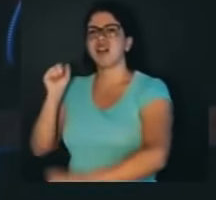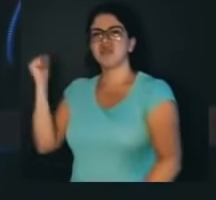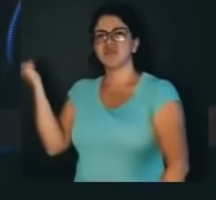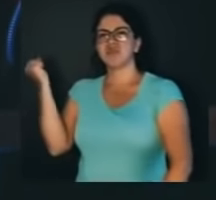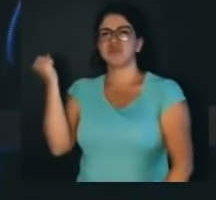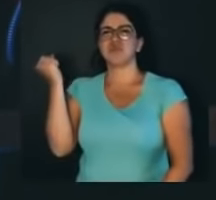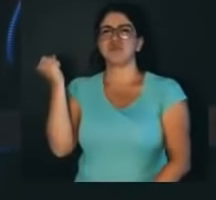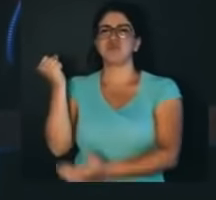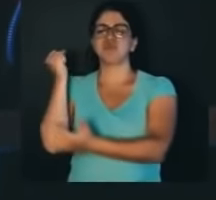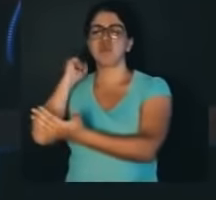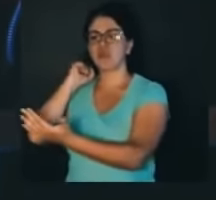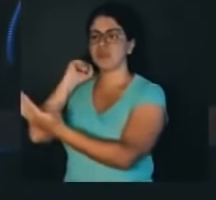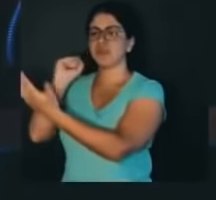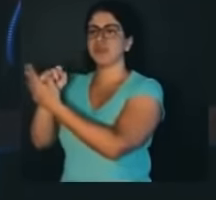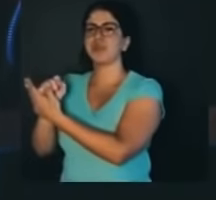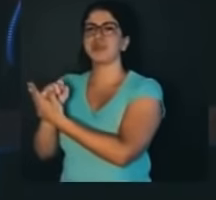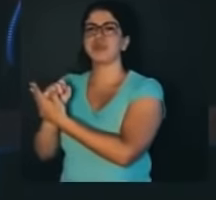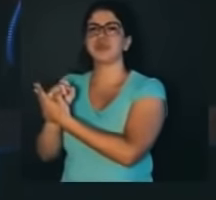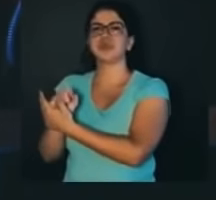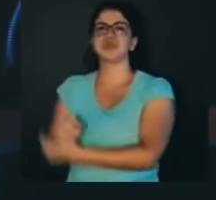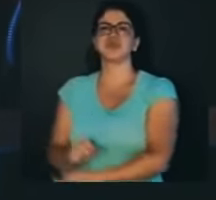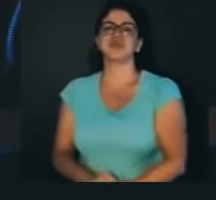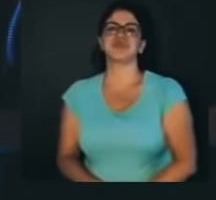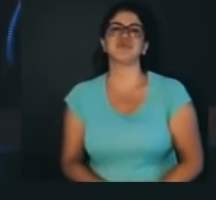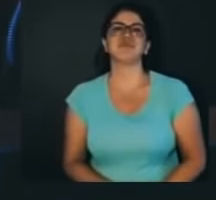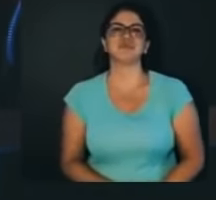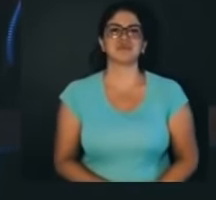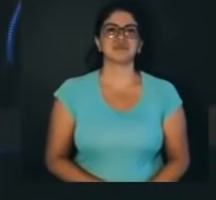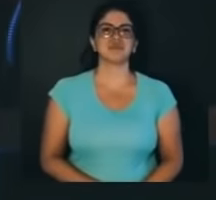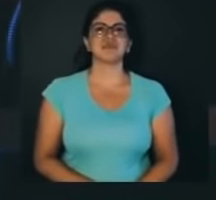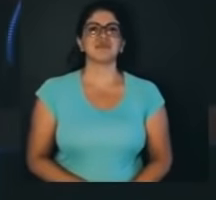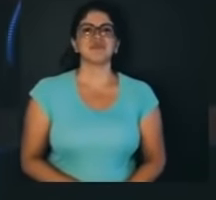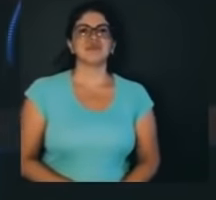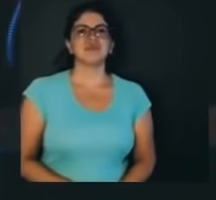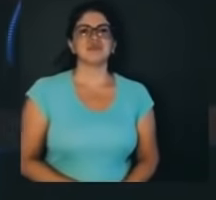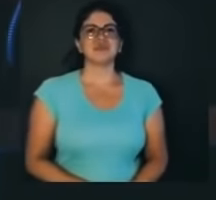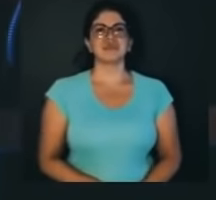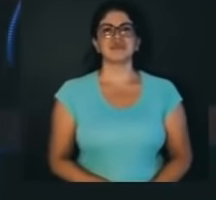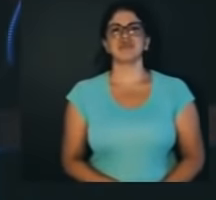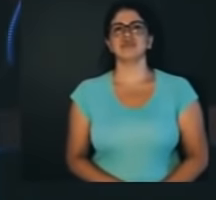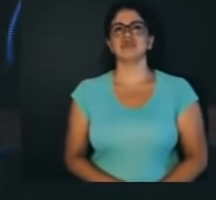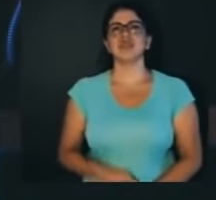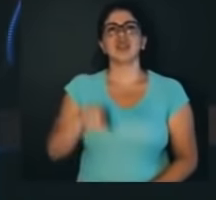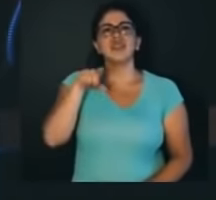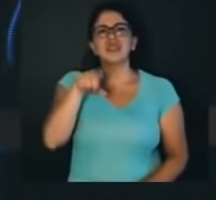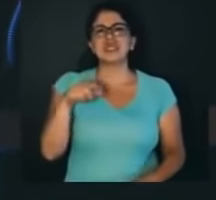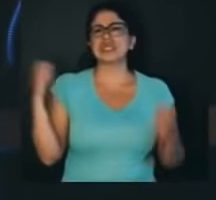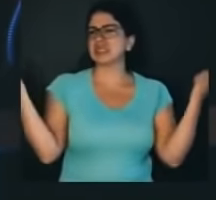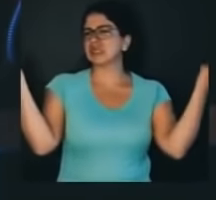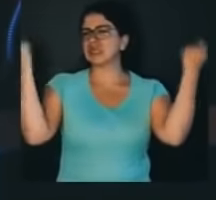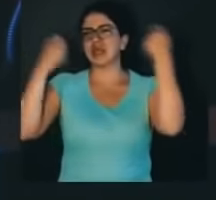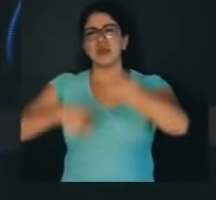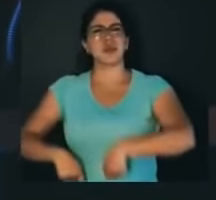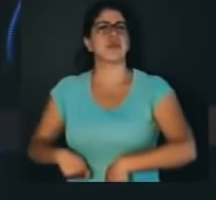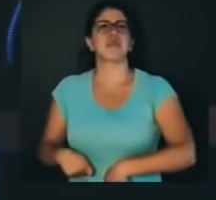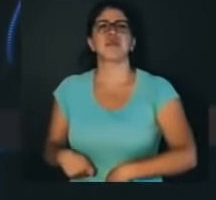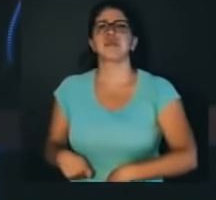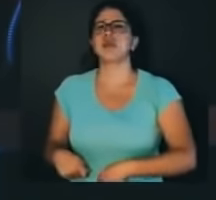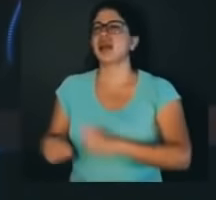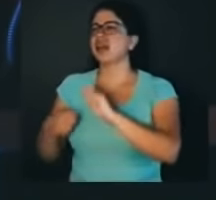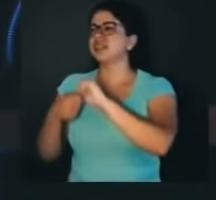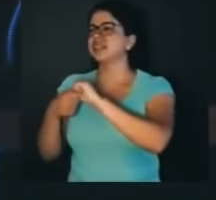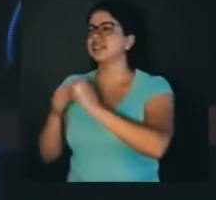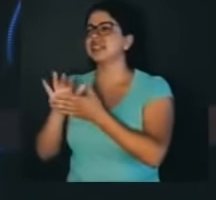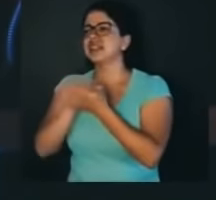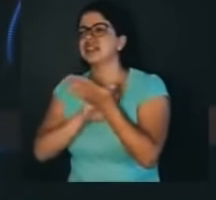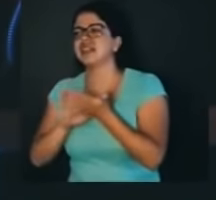a vida inteira. Você não consegue fazer nada mesmo. Você sempre foi incompetente.